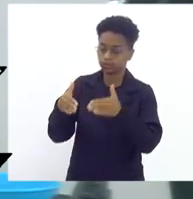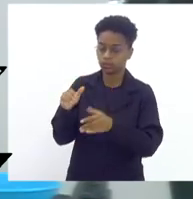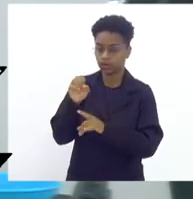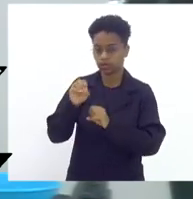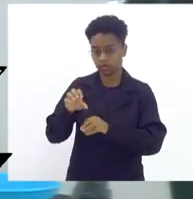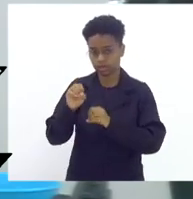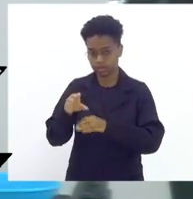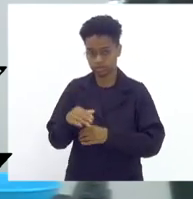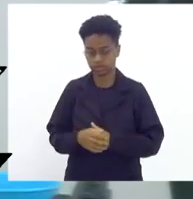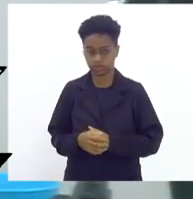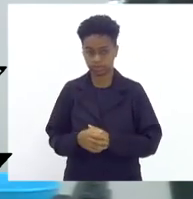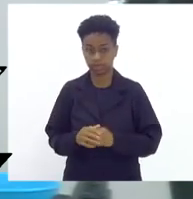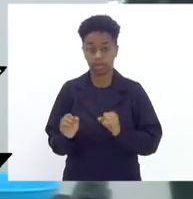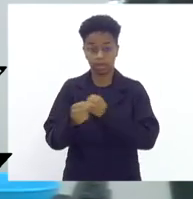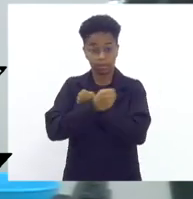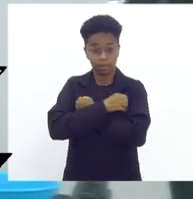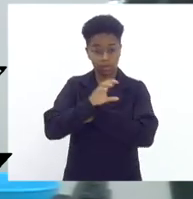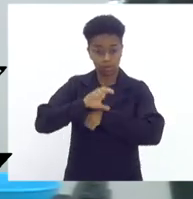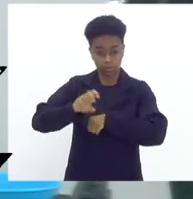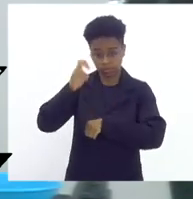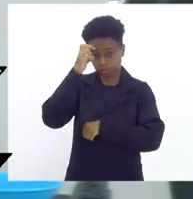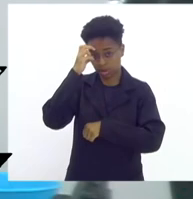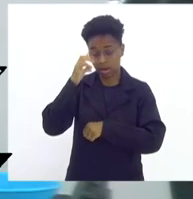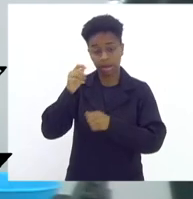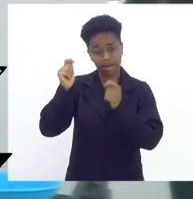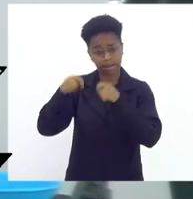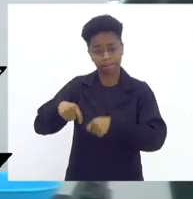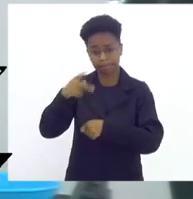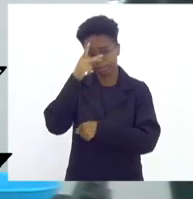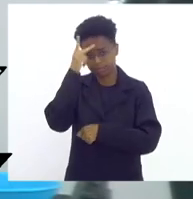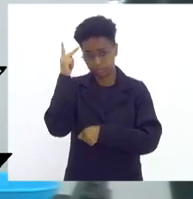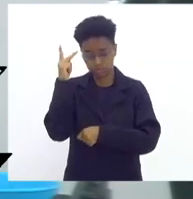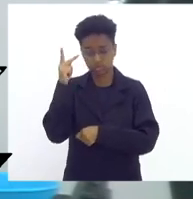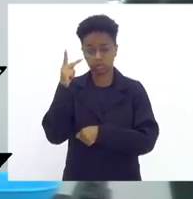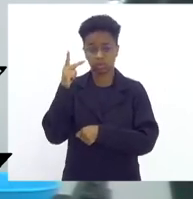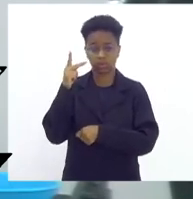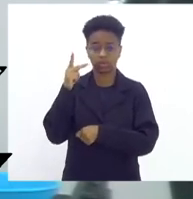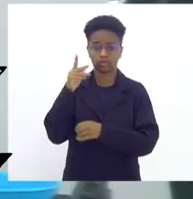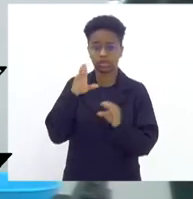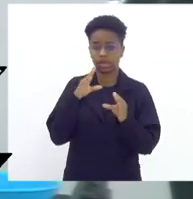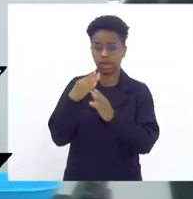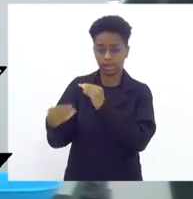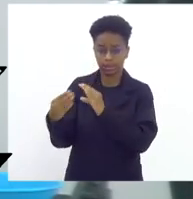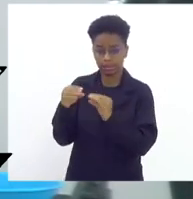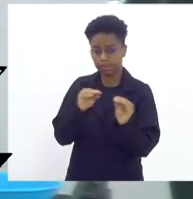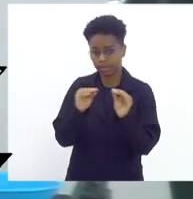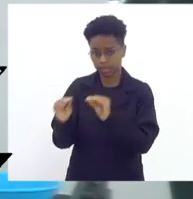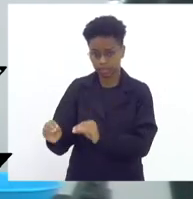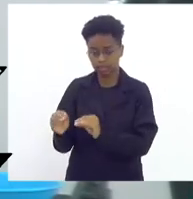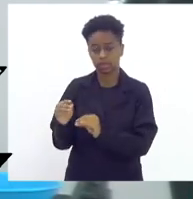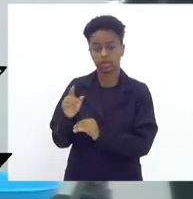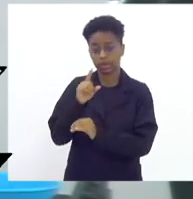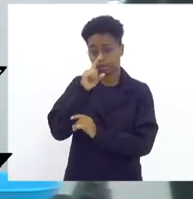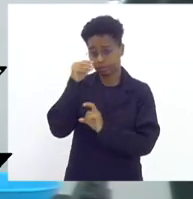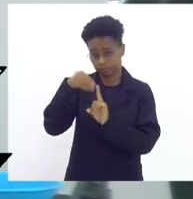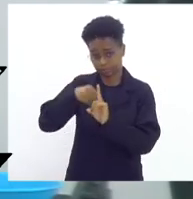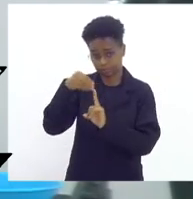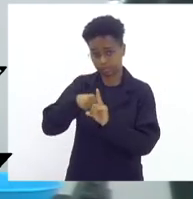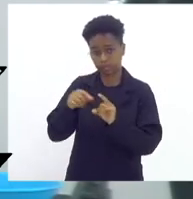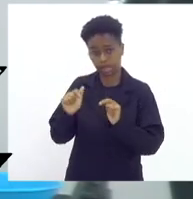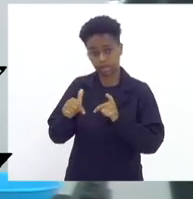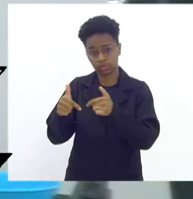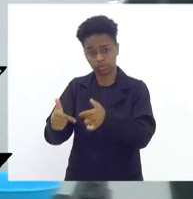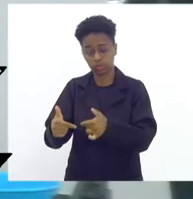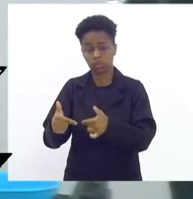o abraço cultural capacitar pessoas refugiadas Imigrantes vulneráveis para que atuem como professoras de língua e